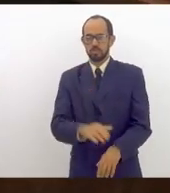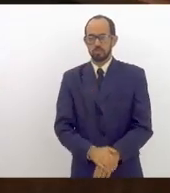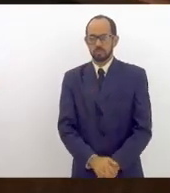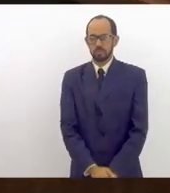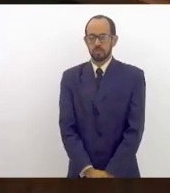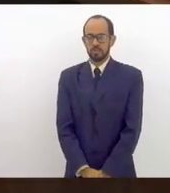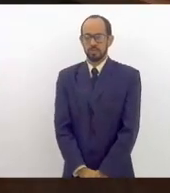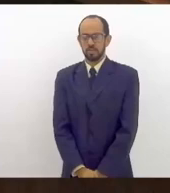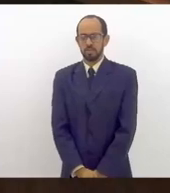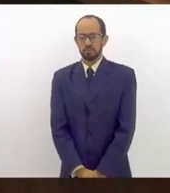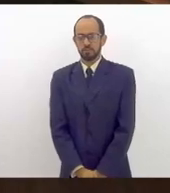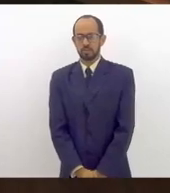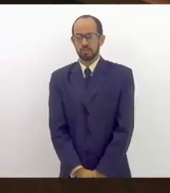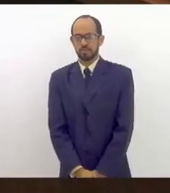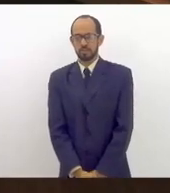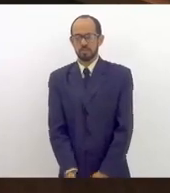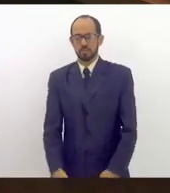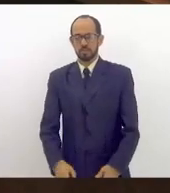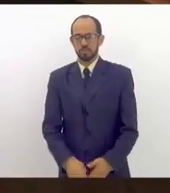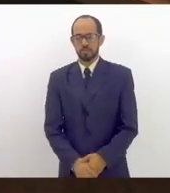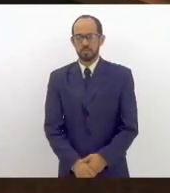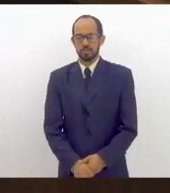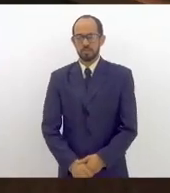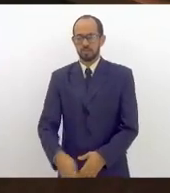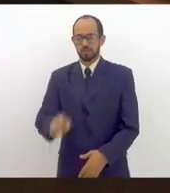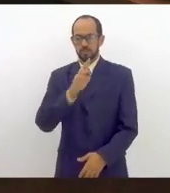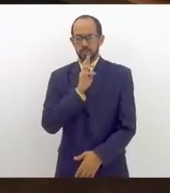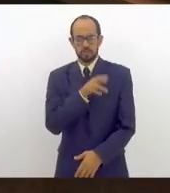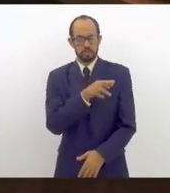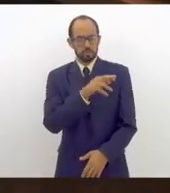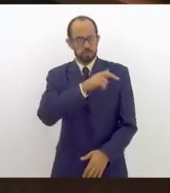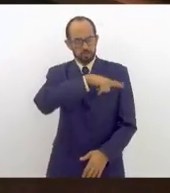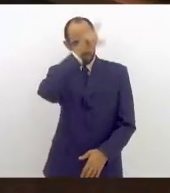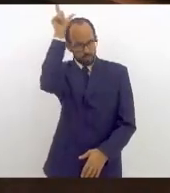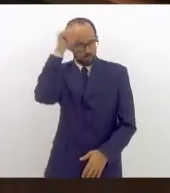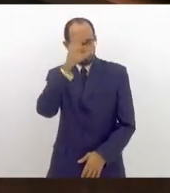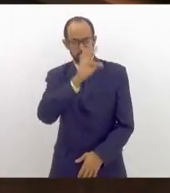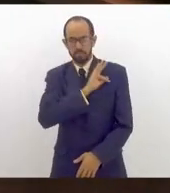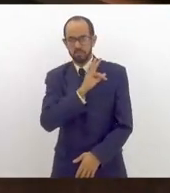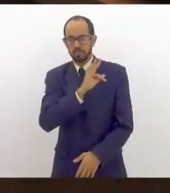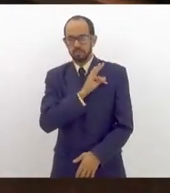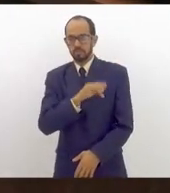Presidente, respondendo aqui, deputado Luiz Paulo e a deputada